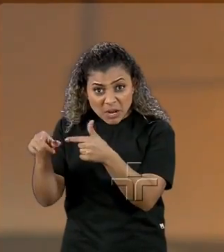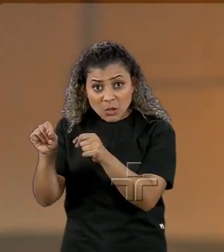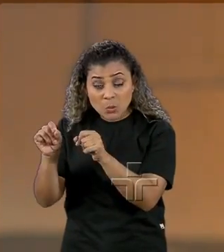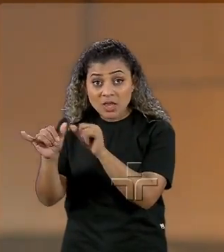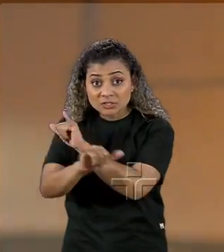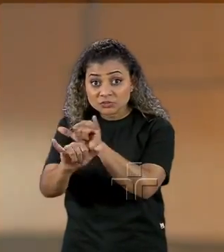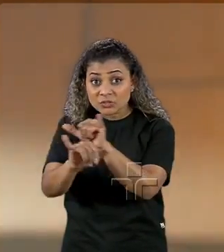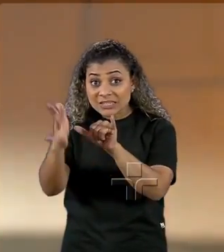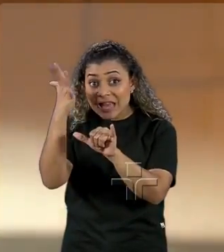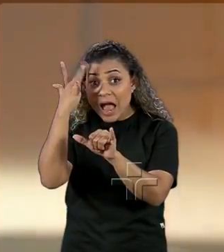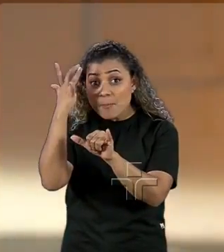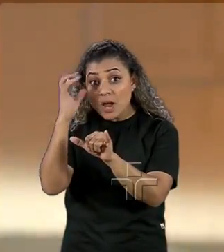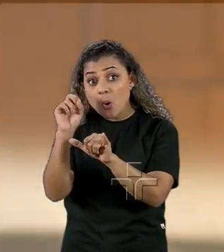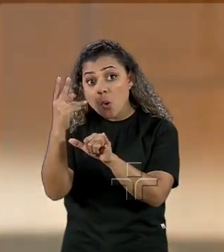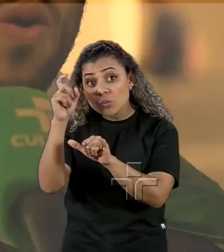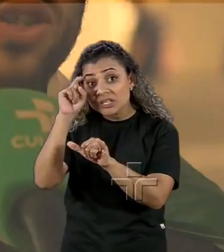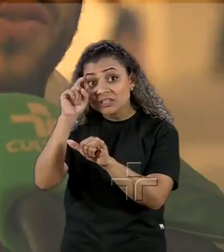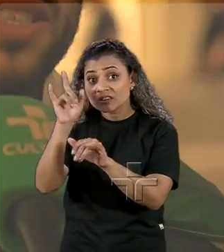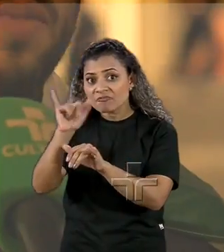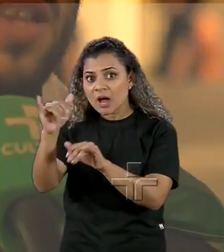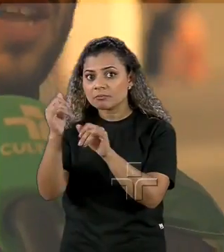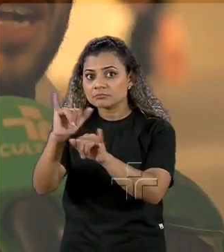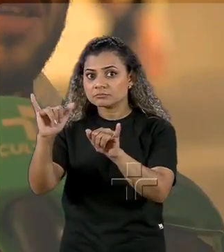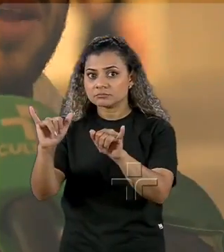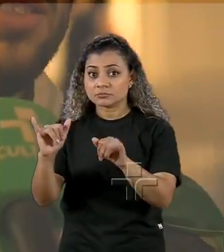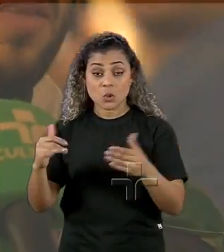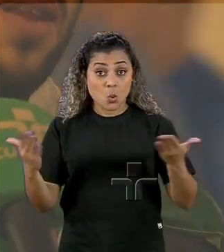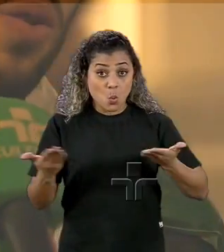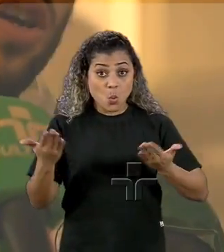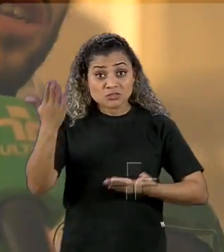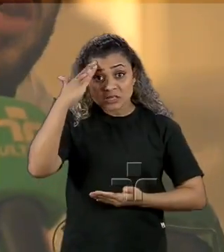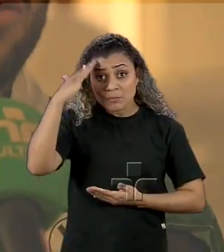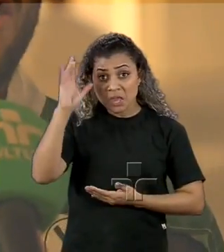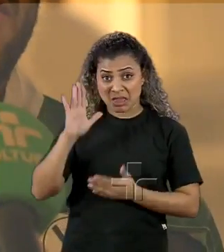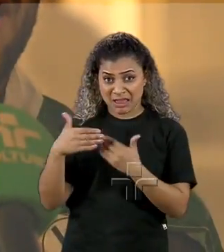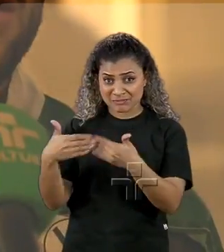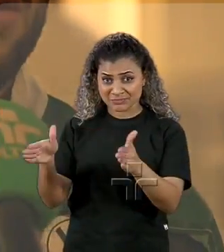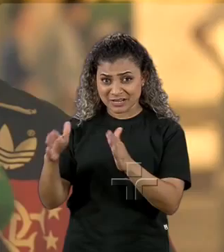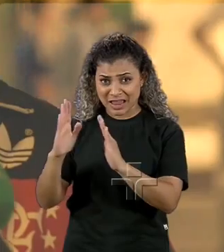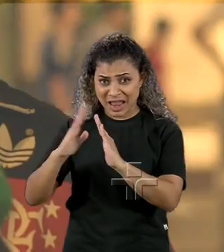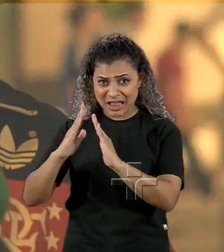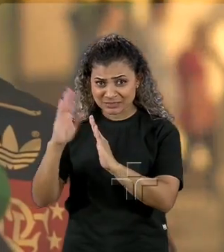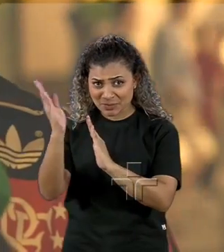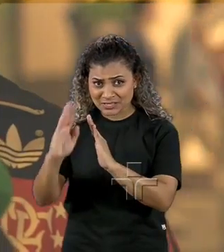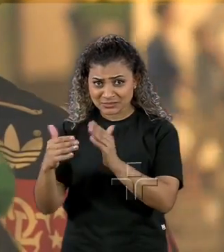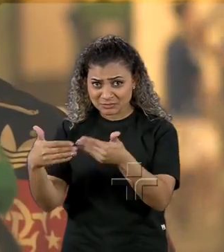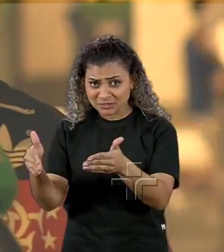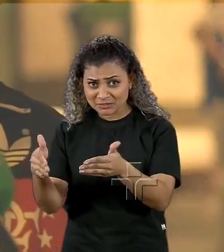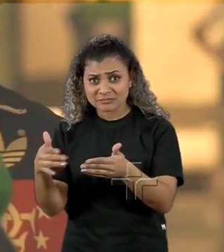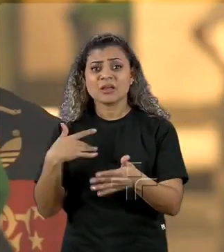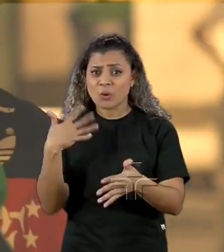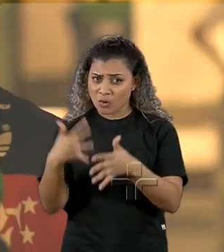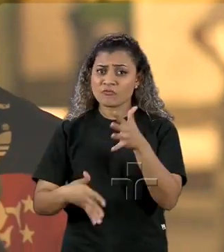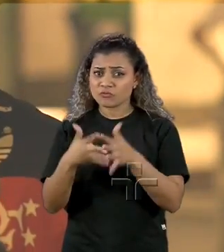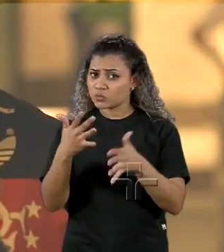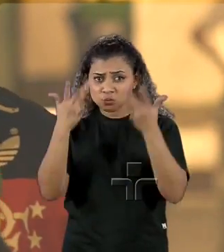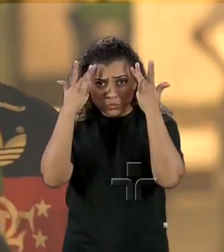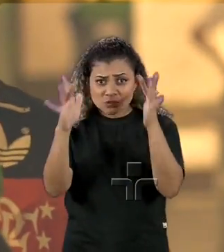divulgada amanhã ou na quinta-feira. Hoje eu fiquei sabendo que a Casa Brasil abriu hoje, acabou não abrindo. Tá confuso demais